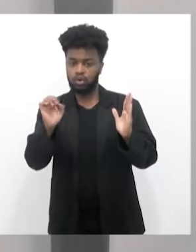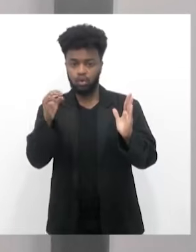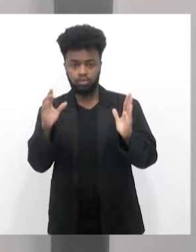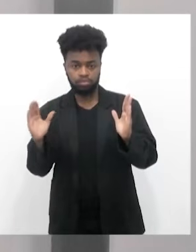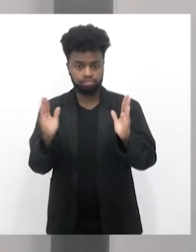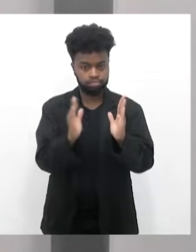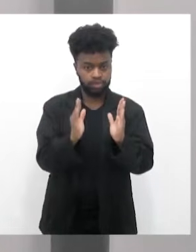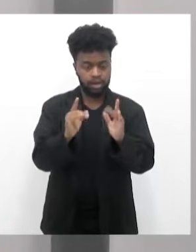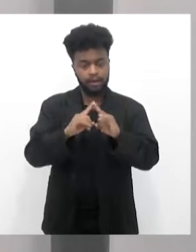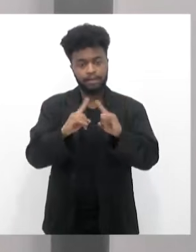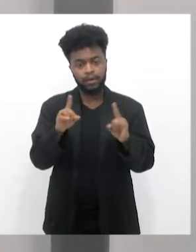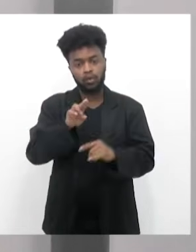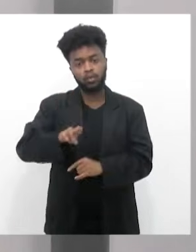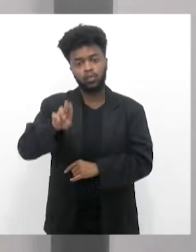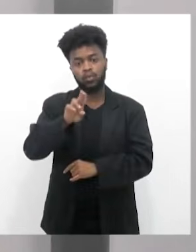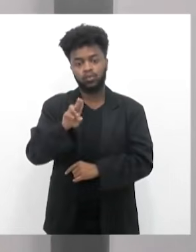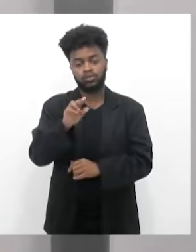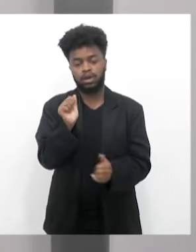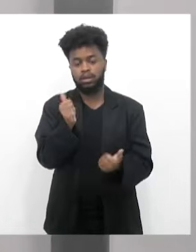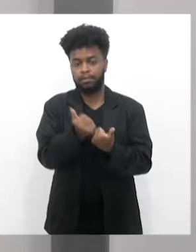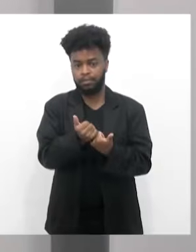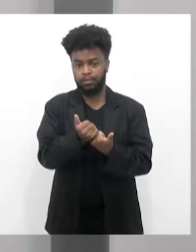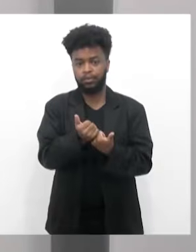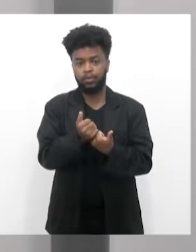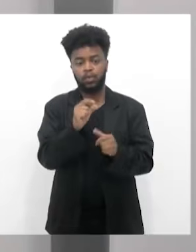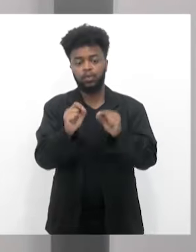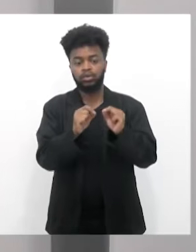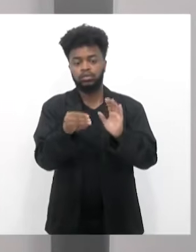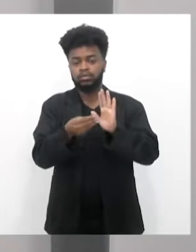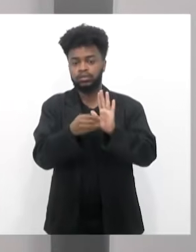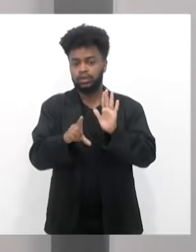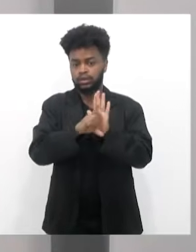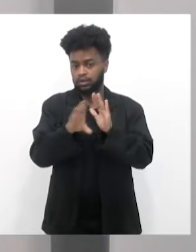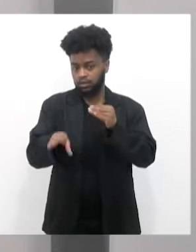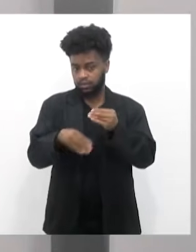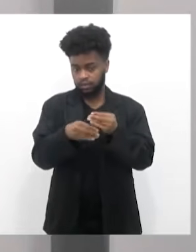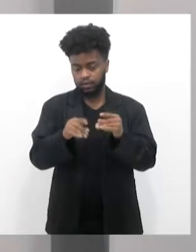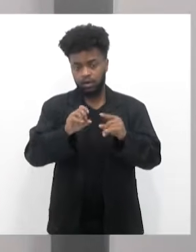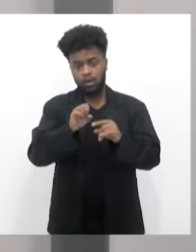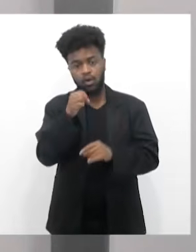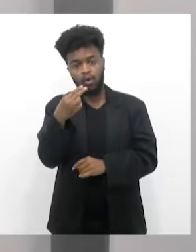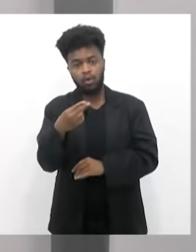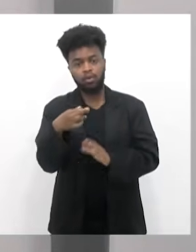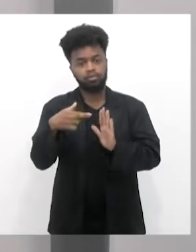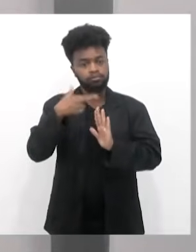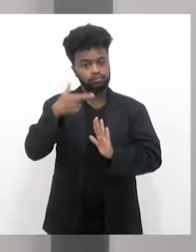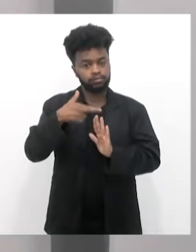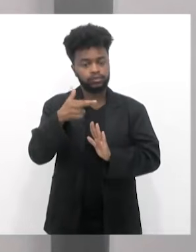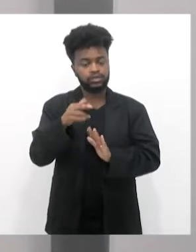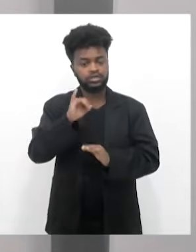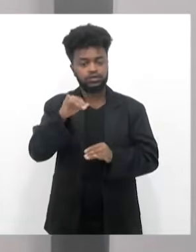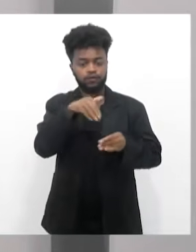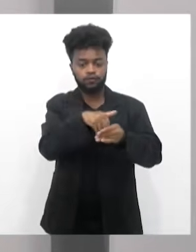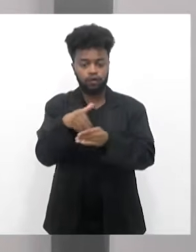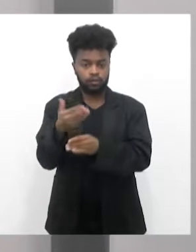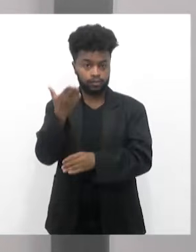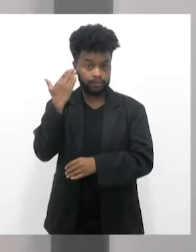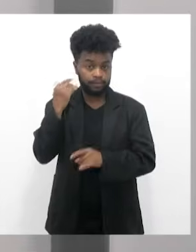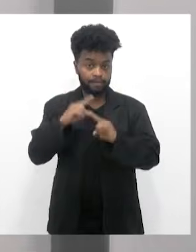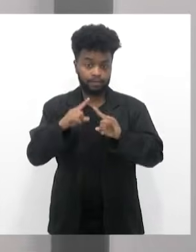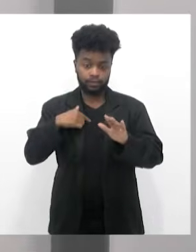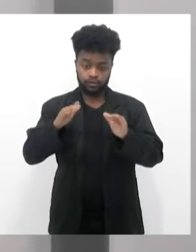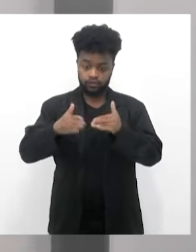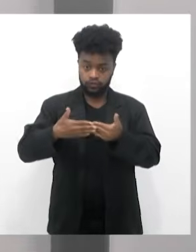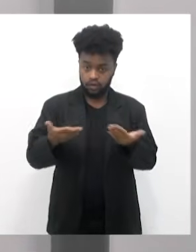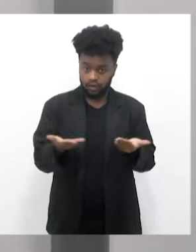utilizando o anteparo de o que está instituído numa lei complementar ou numa resolução de eleições anteriores. Mas finalizo a minha